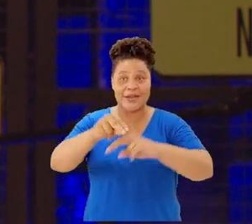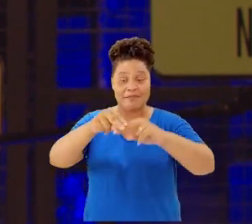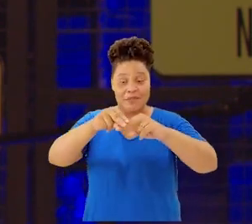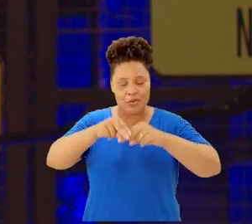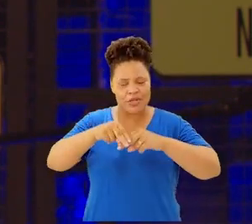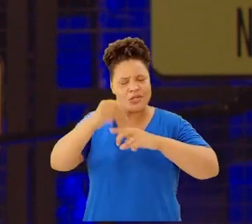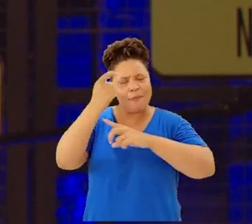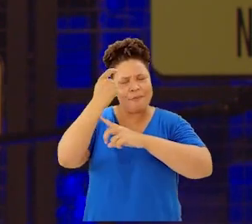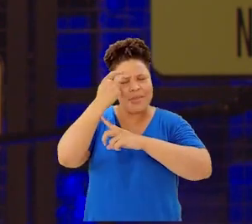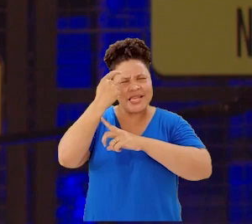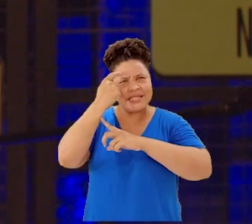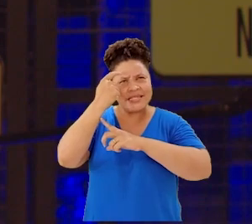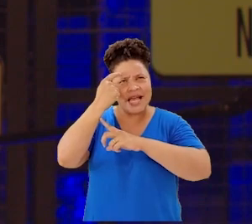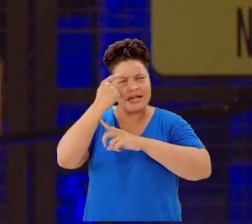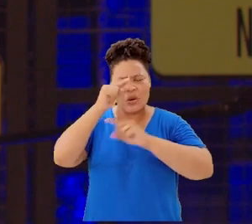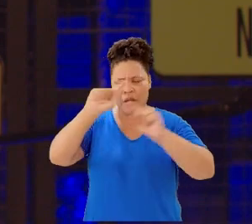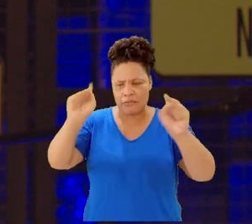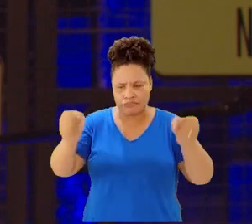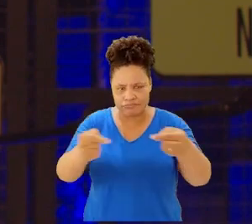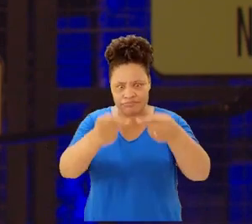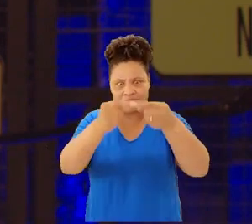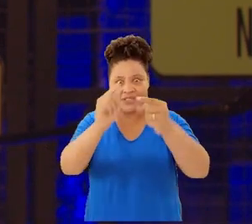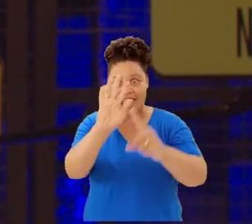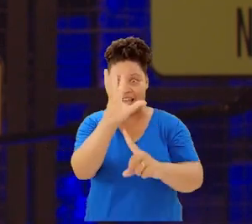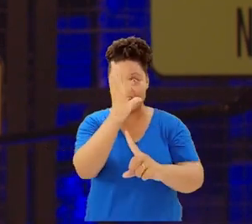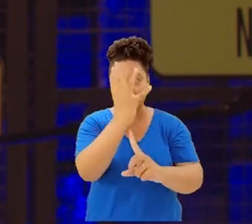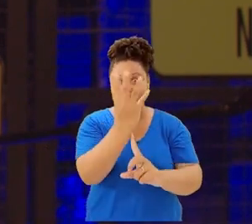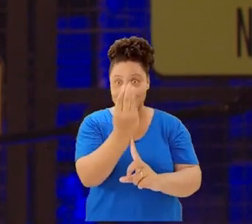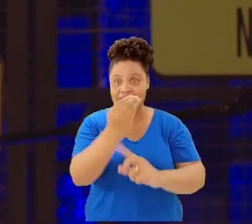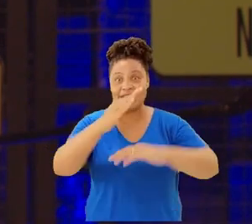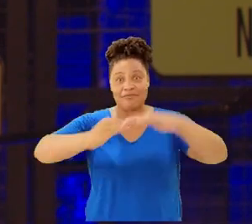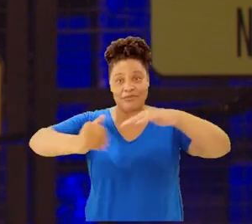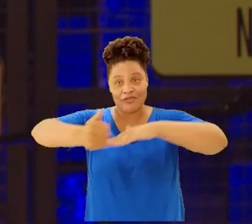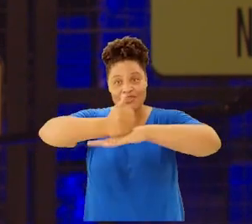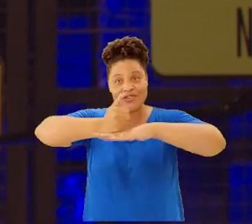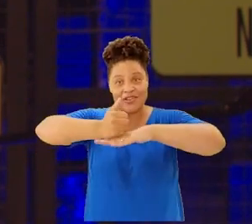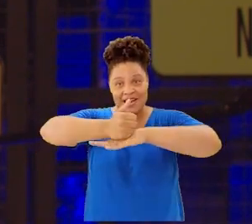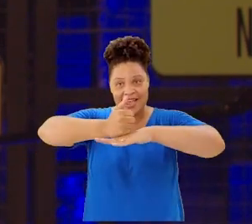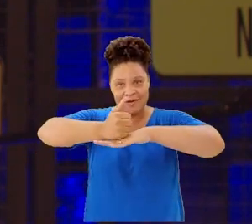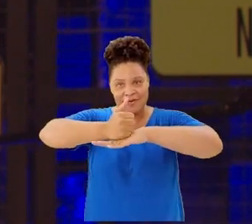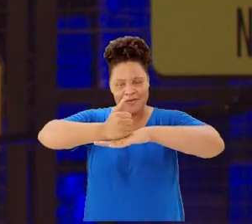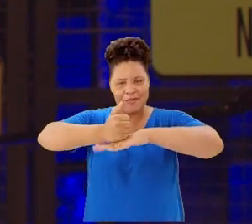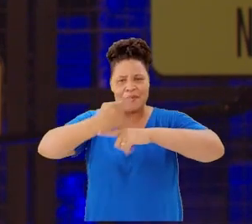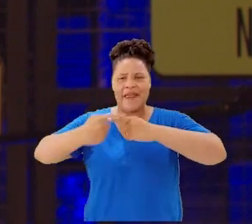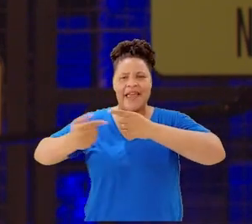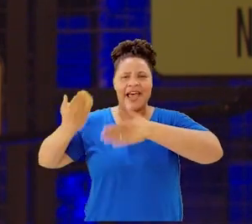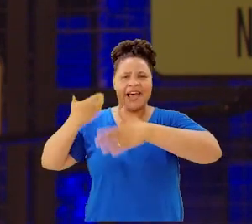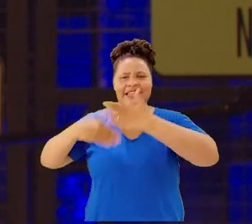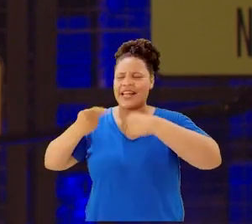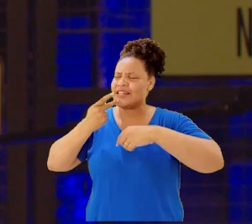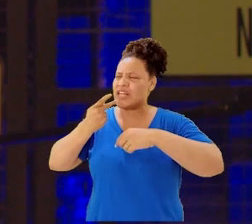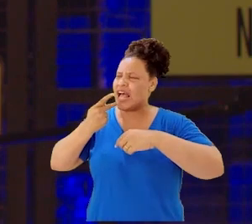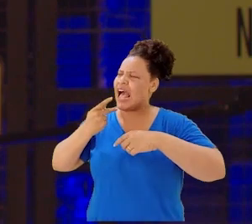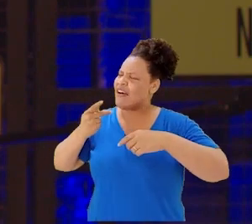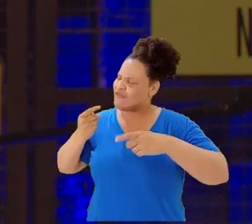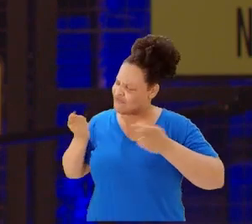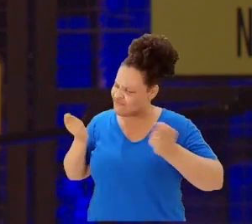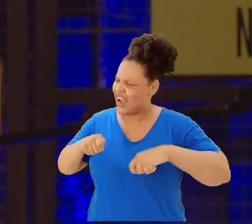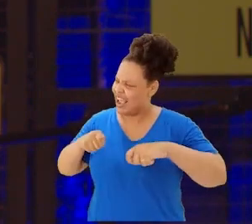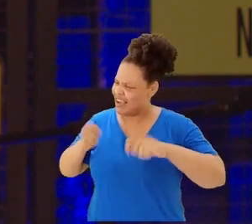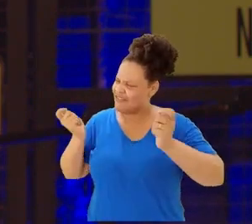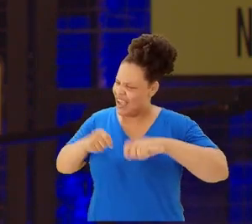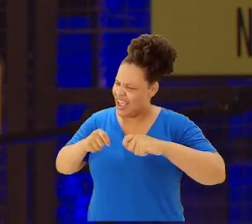começa a se pensar como artistas mesmo, né? Antes era mais, tipo, vamos fazendo, vamos indo. E aí,